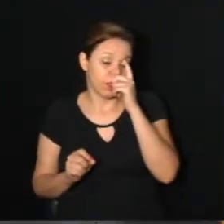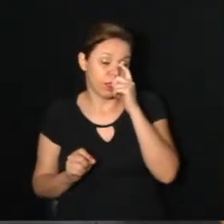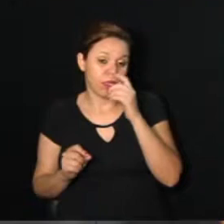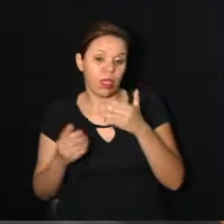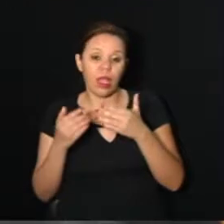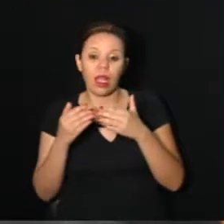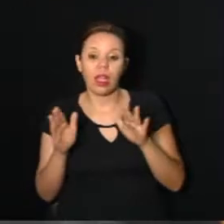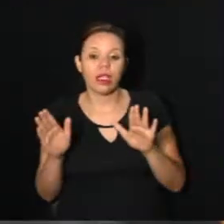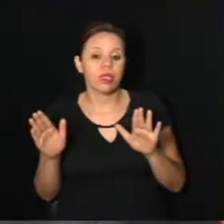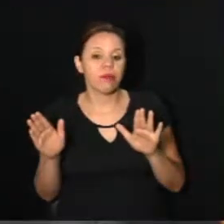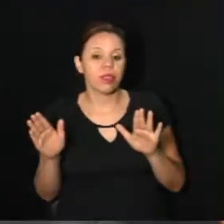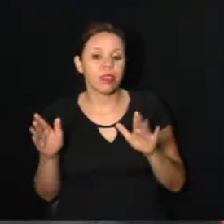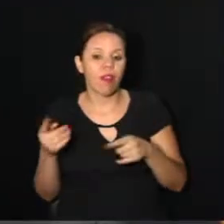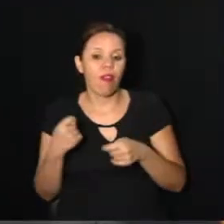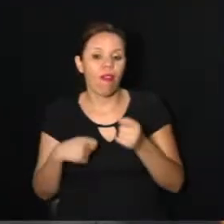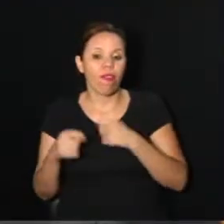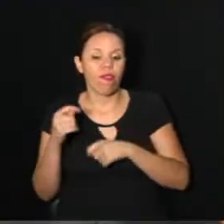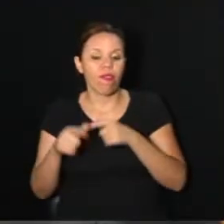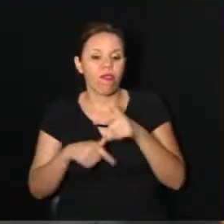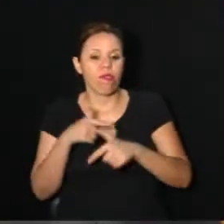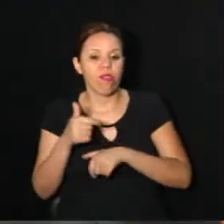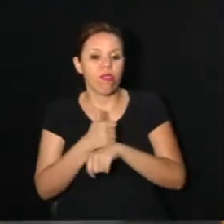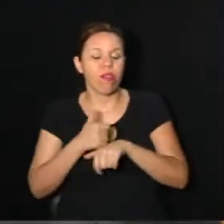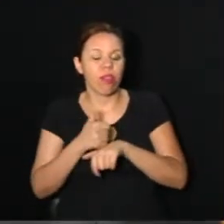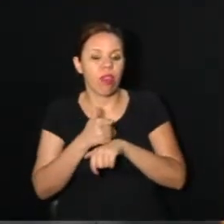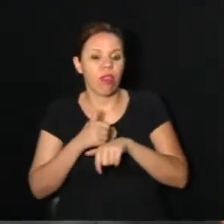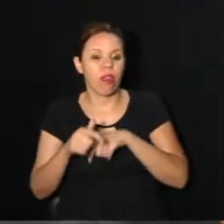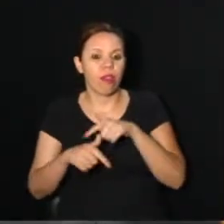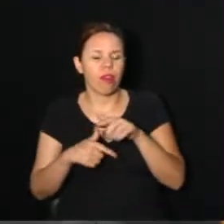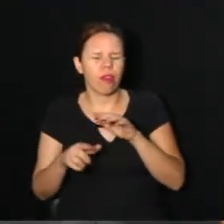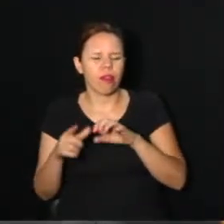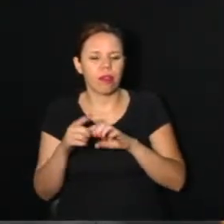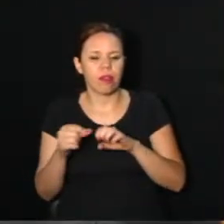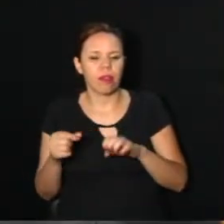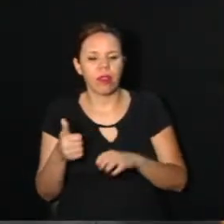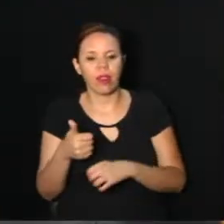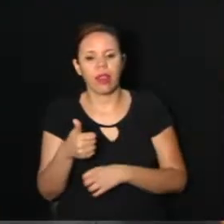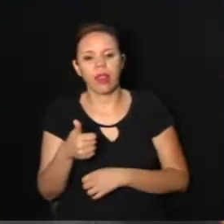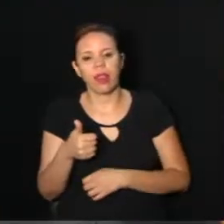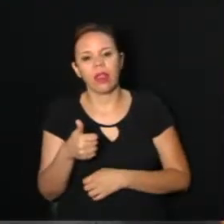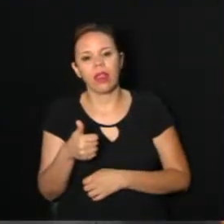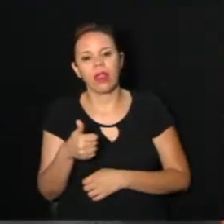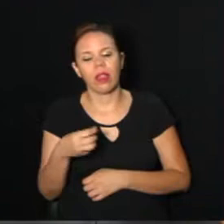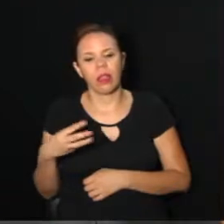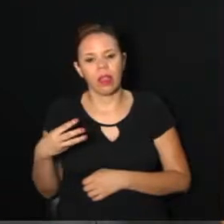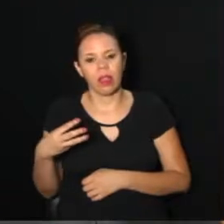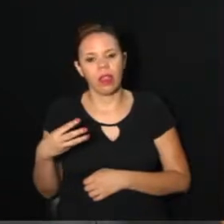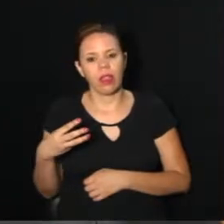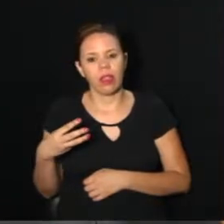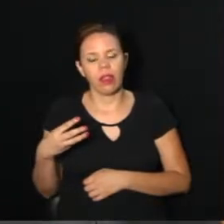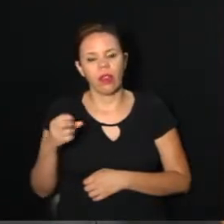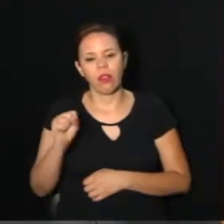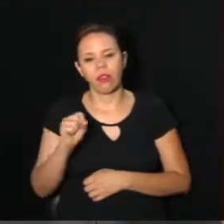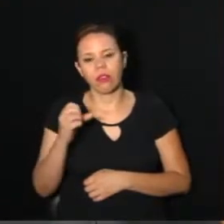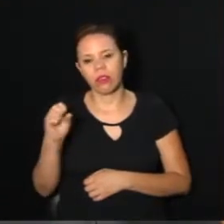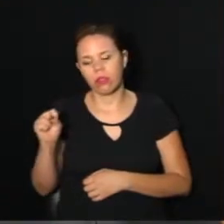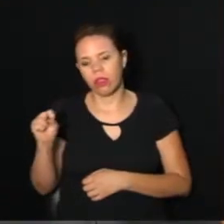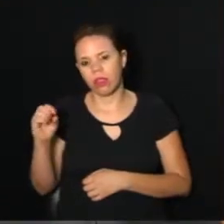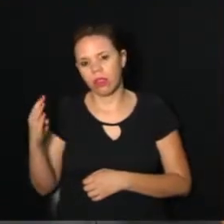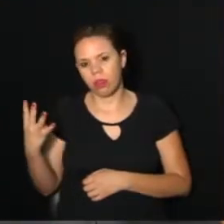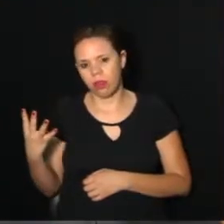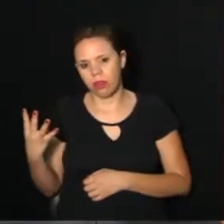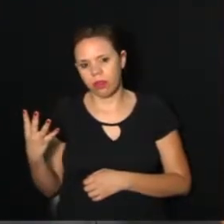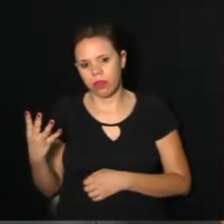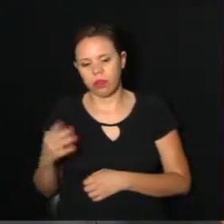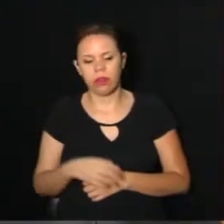liberdade econômica, né? Que é uma lei de número 13.874,